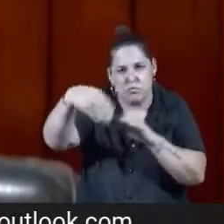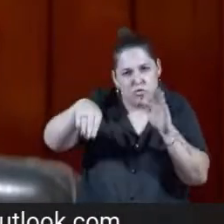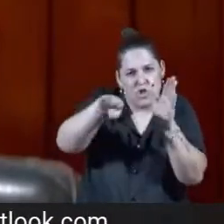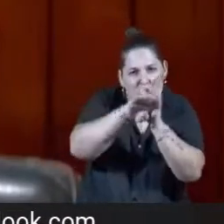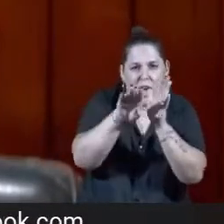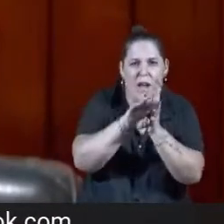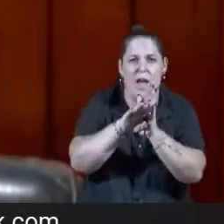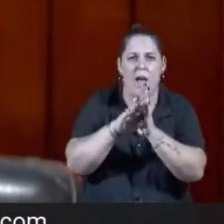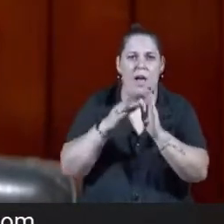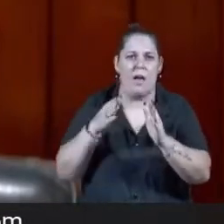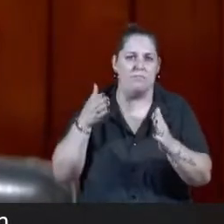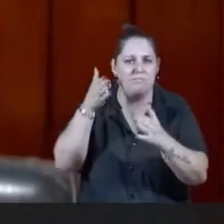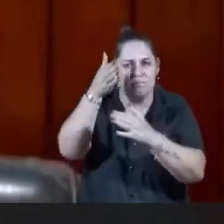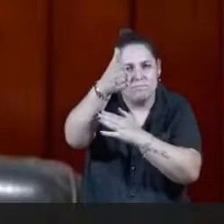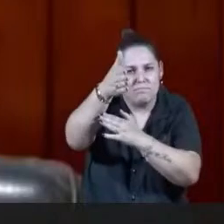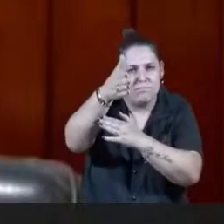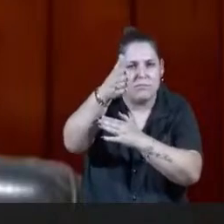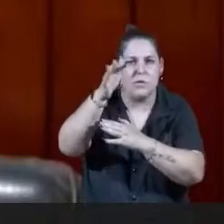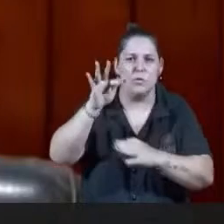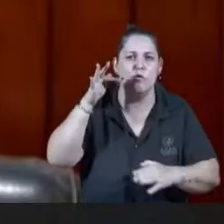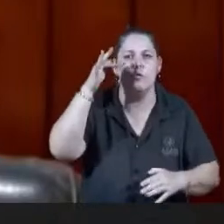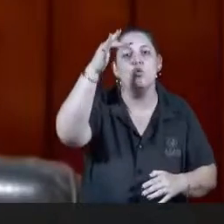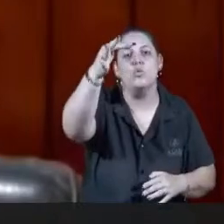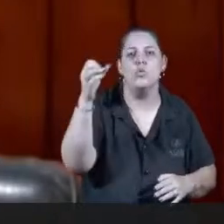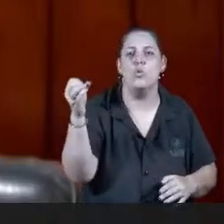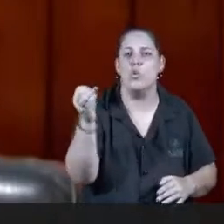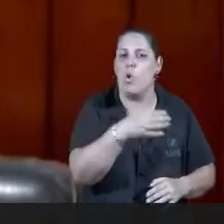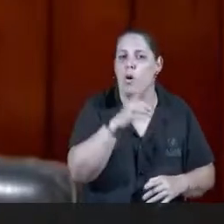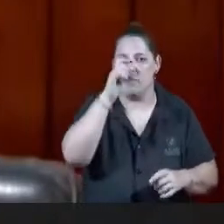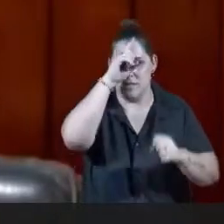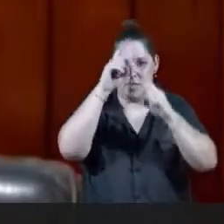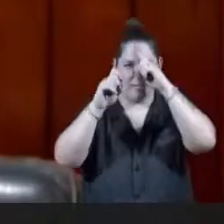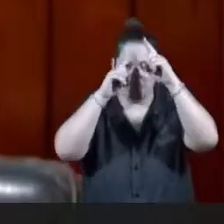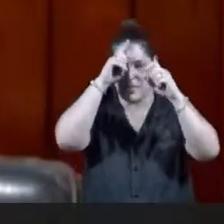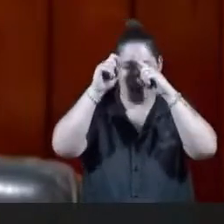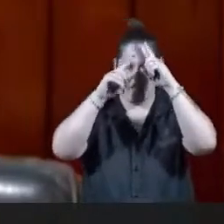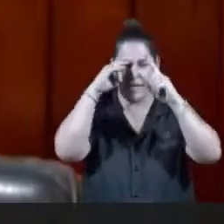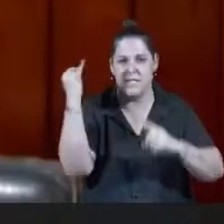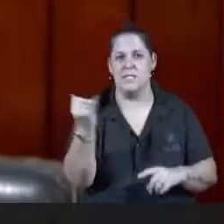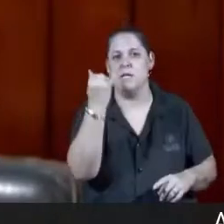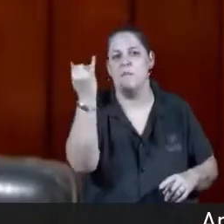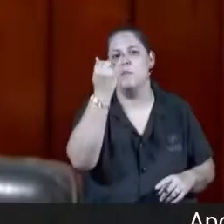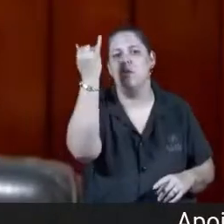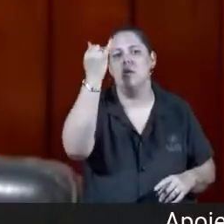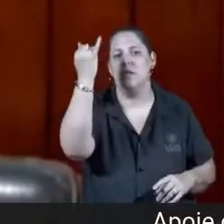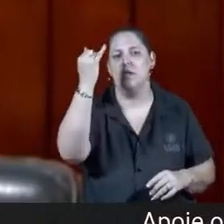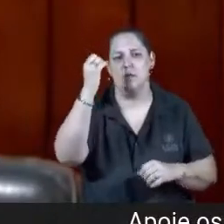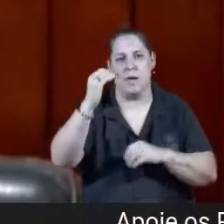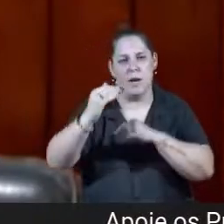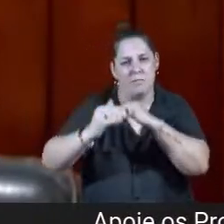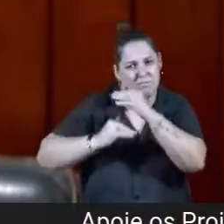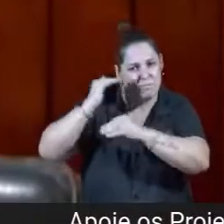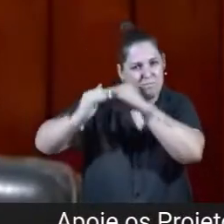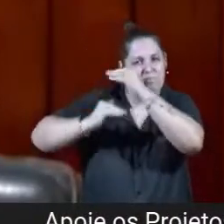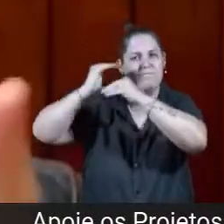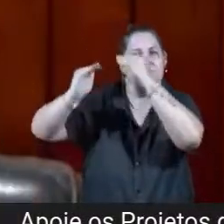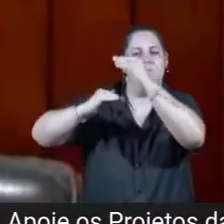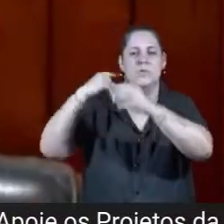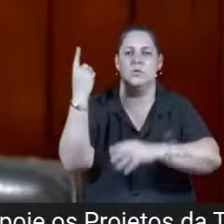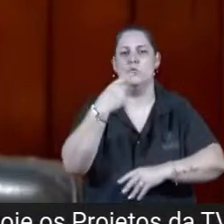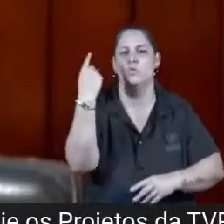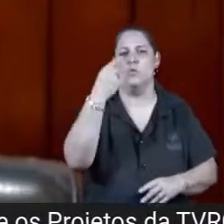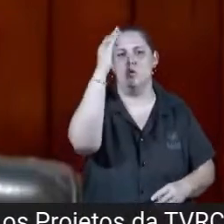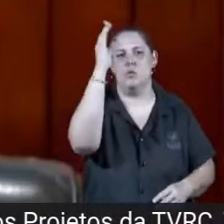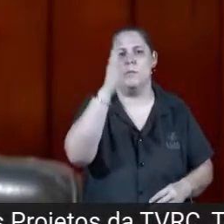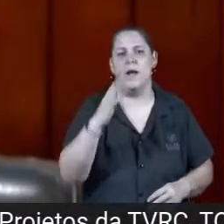travessia será construída com novas ideias e que serão fundamental para a construção e reconstrução do nosso